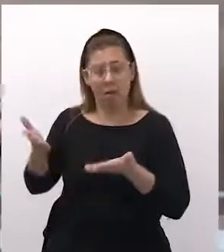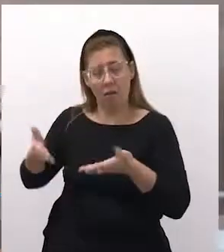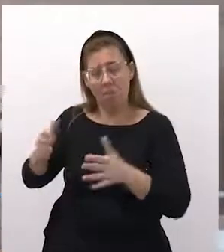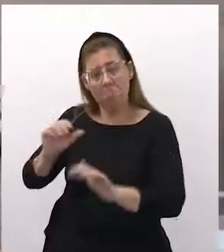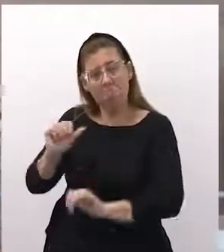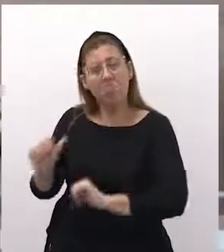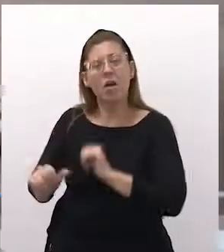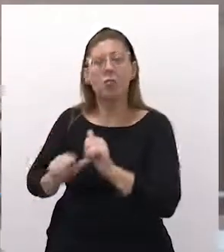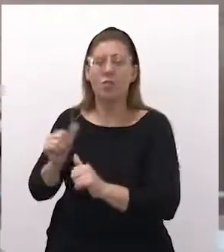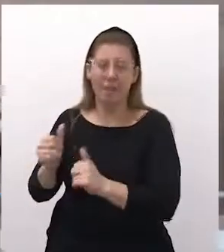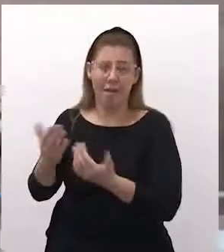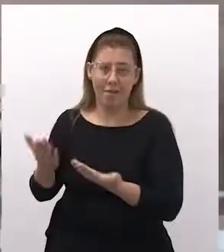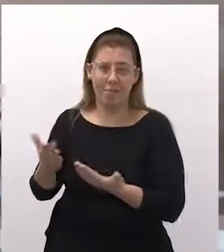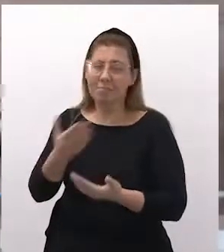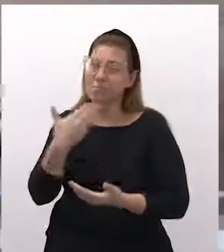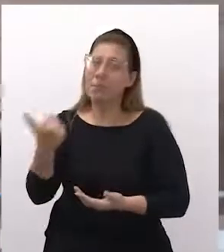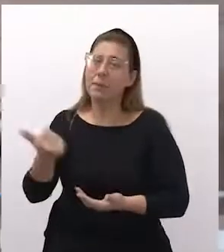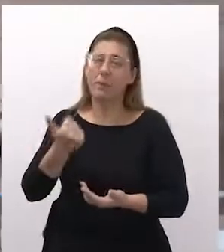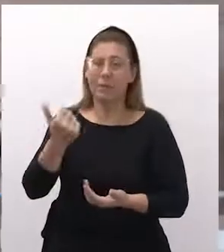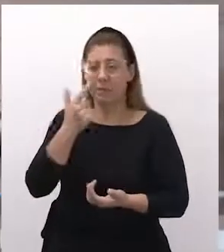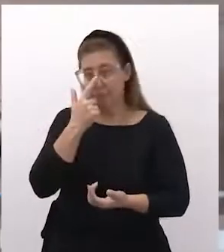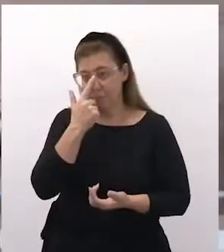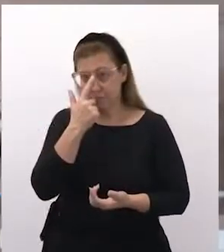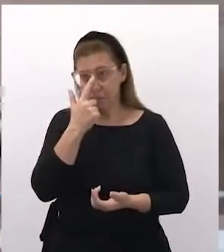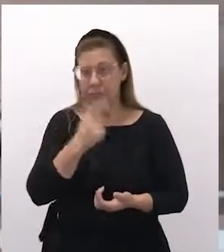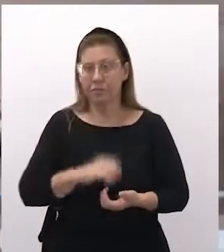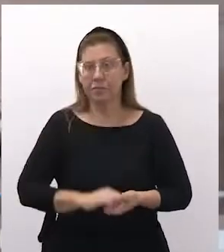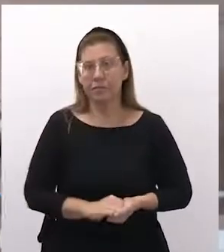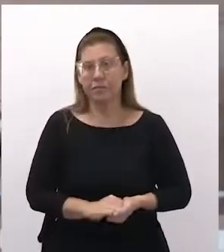situação que temos hoje, né?